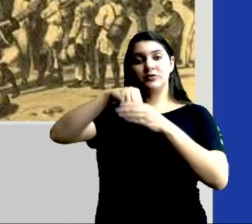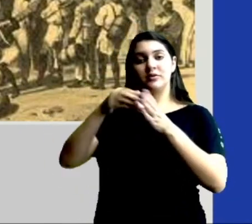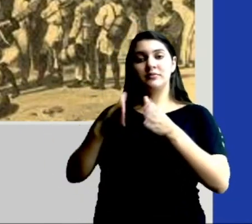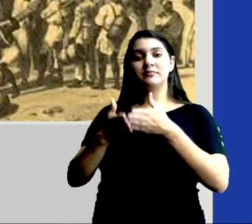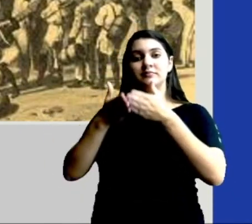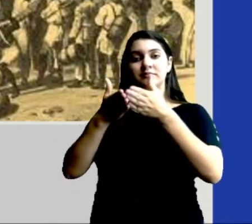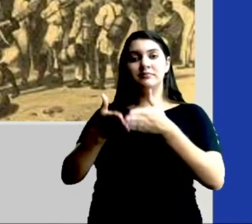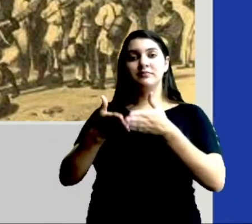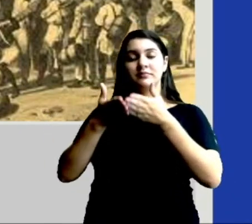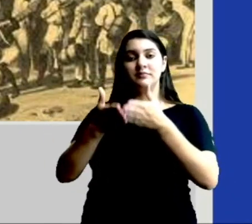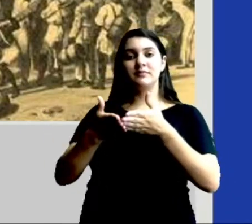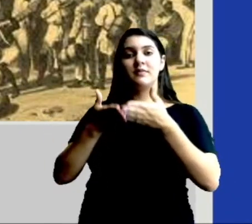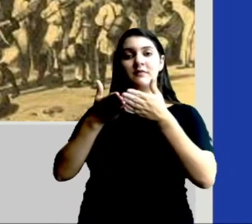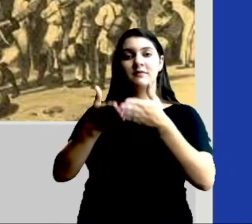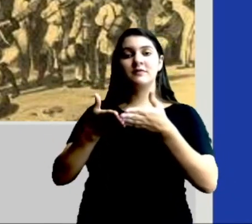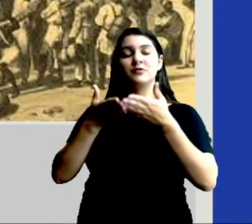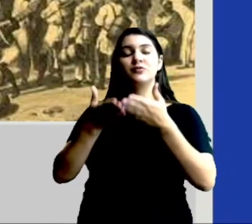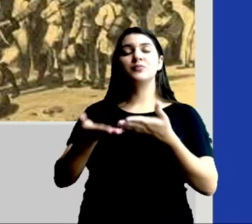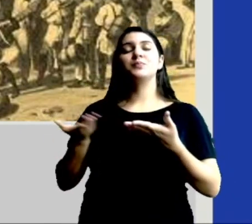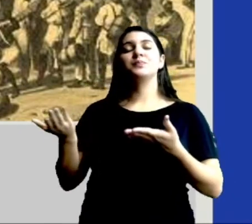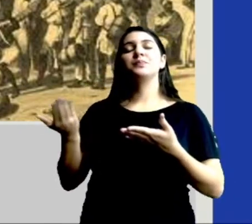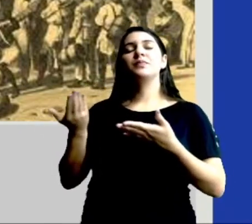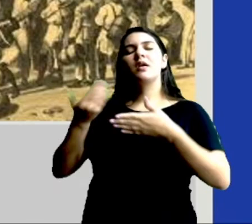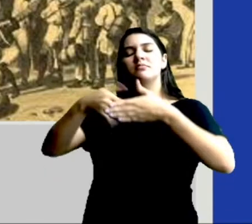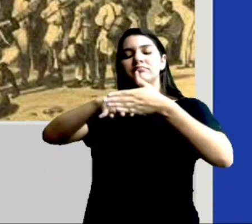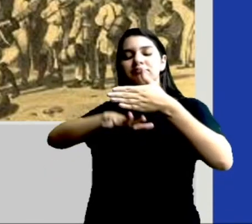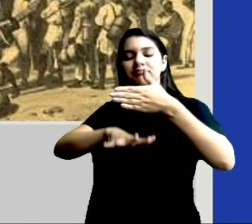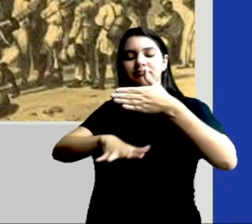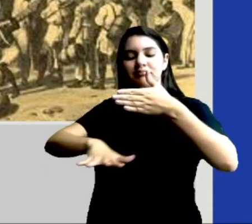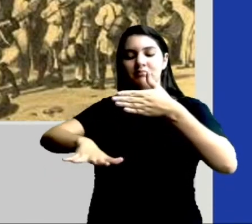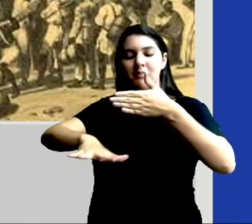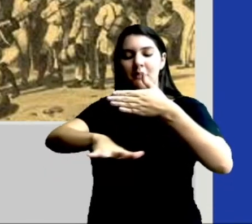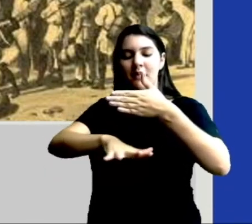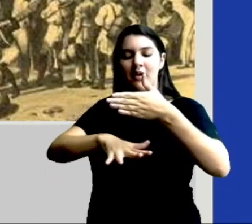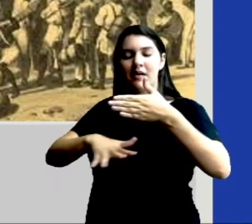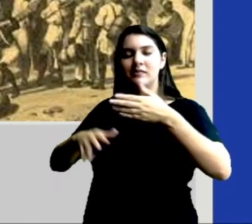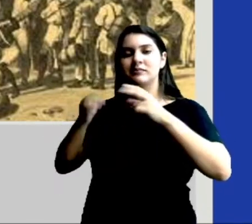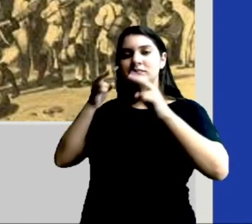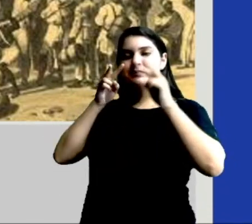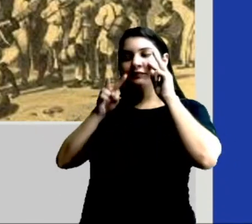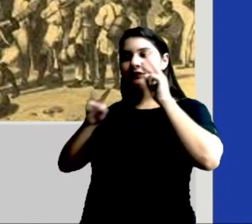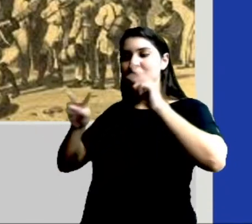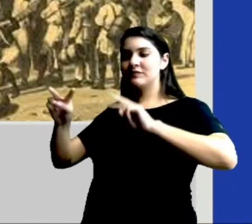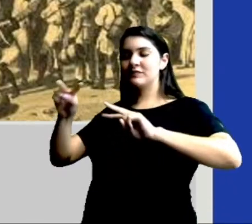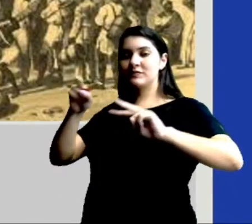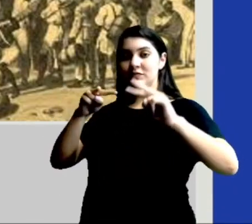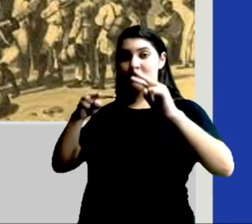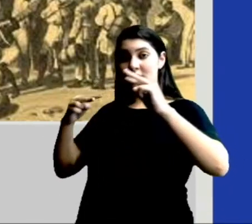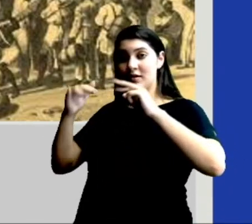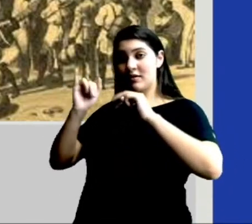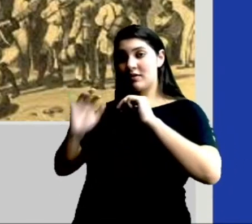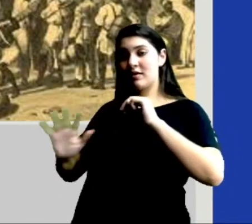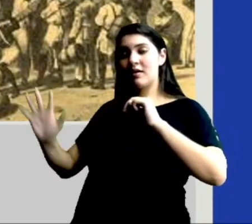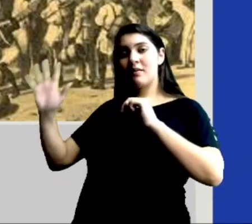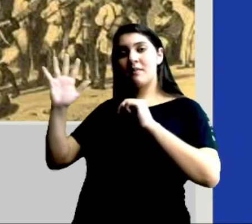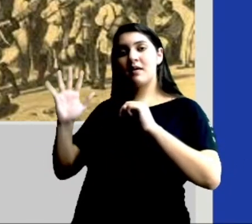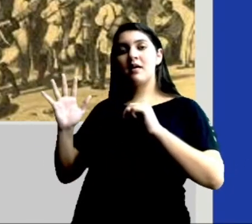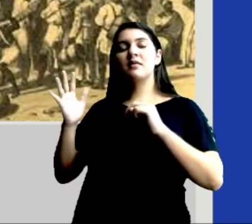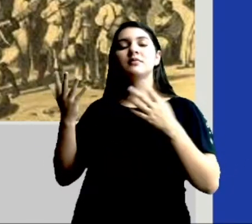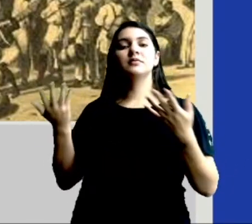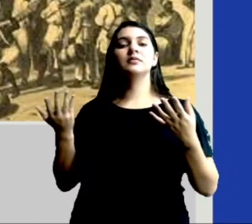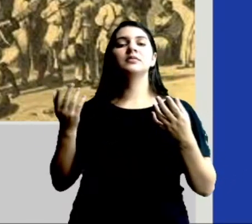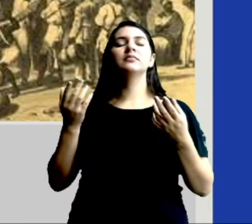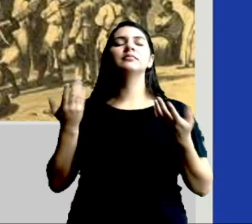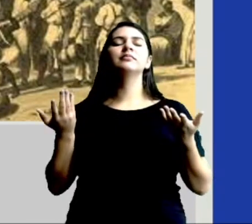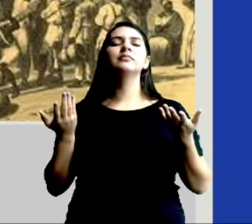nos porões lá dos navios, nas partes de baixo. Observando aqui nessa imagem, a gente vê que tem